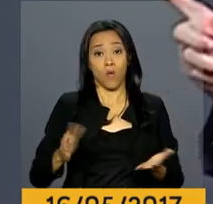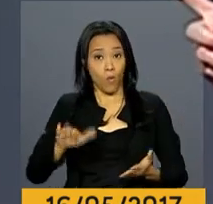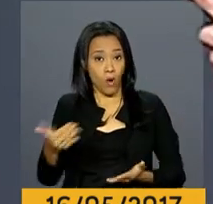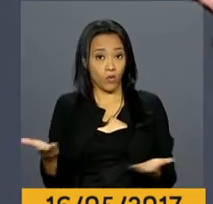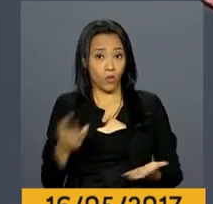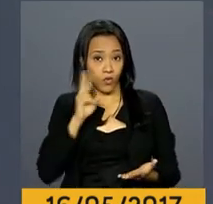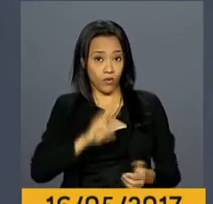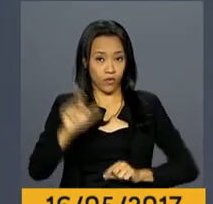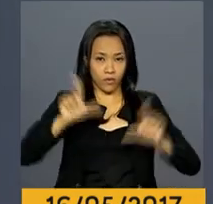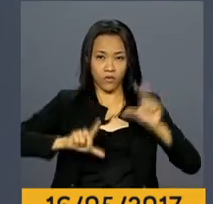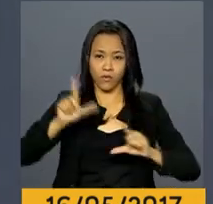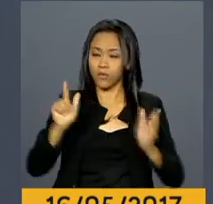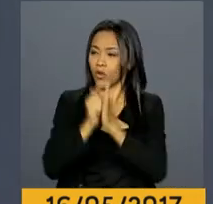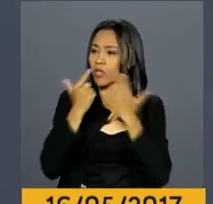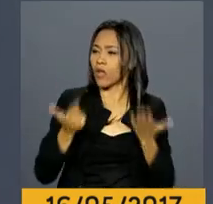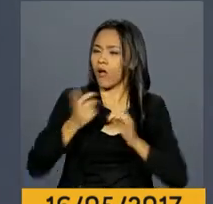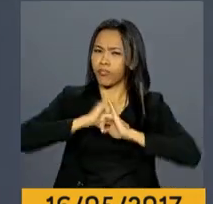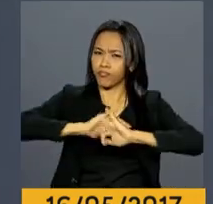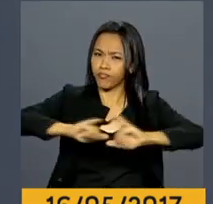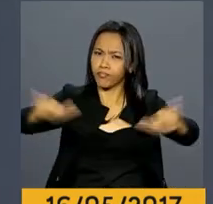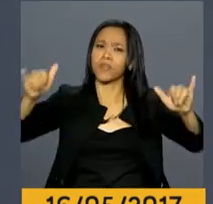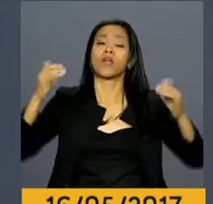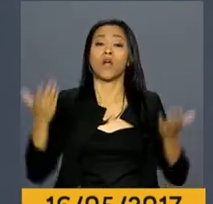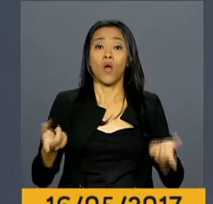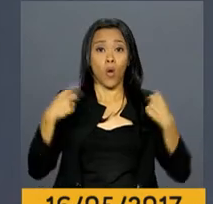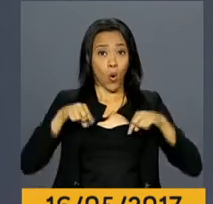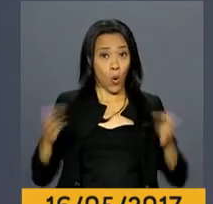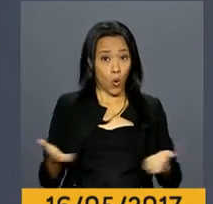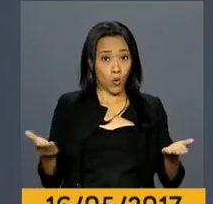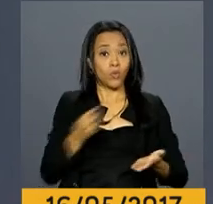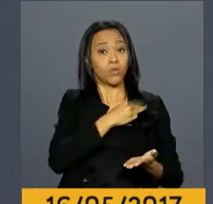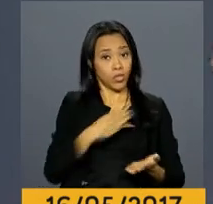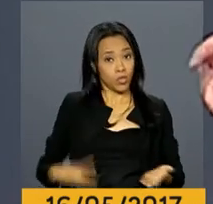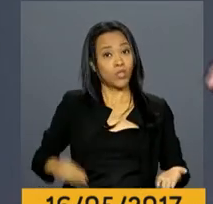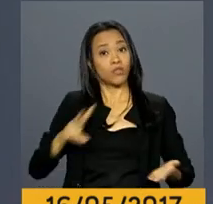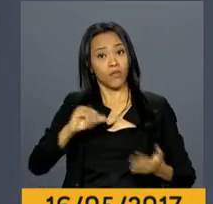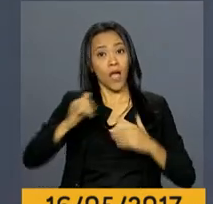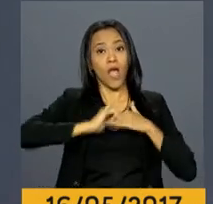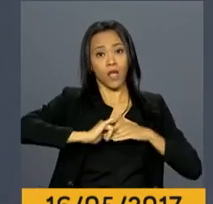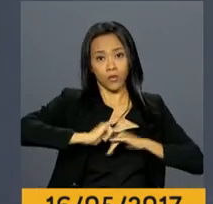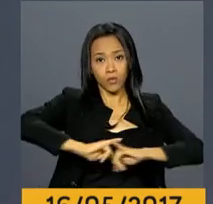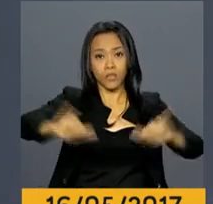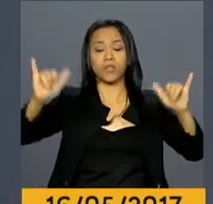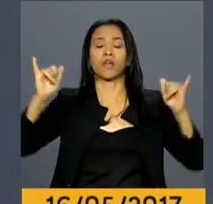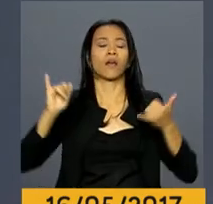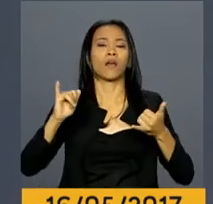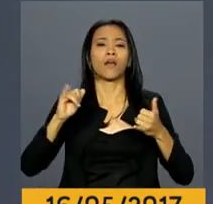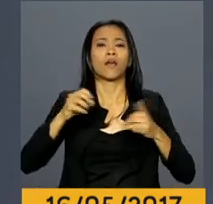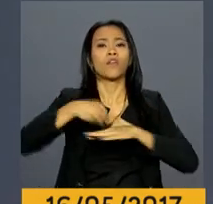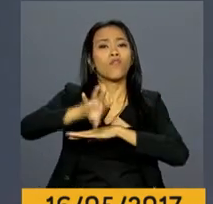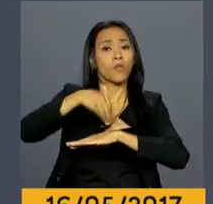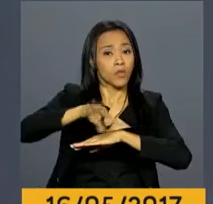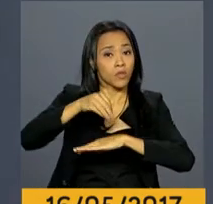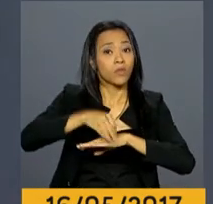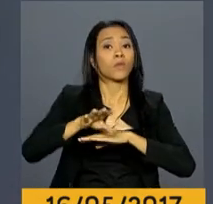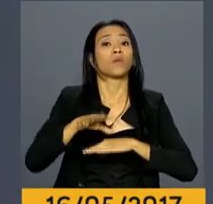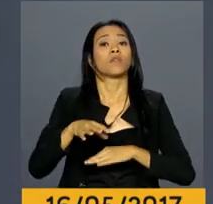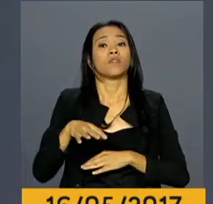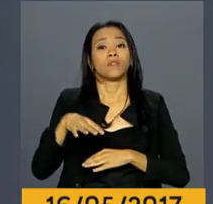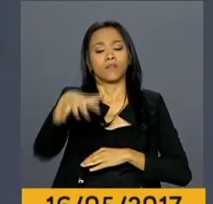o ministro do Trabalho deve anunciar os dados do CAGED, mostrando um grande número, uma abertura imensa de vagas